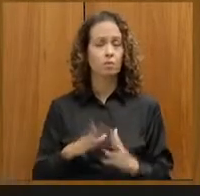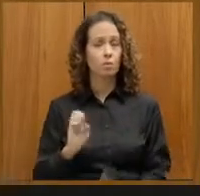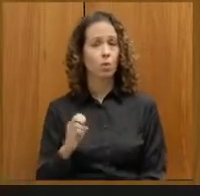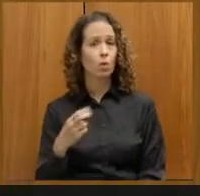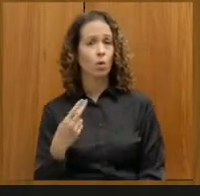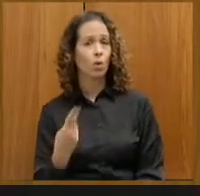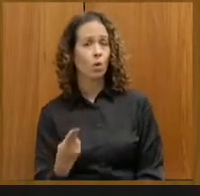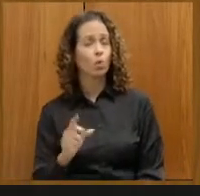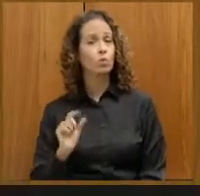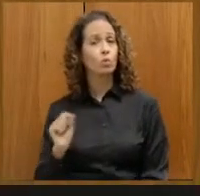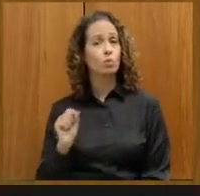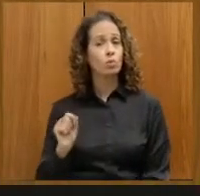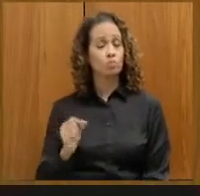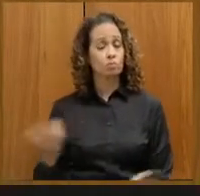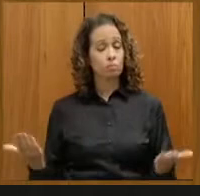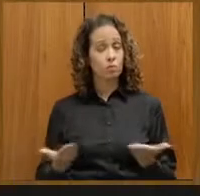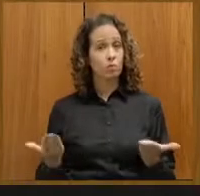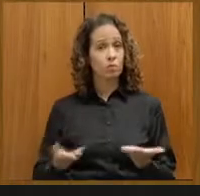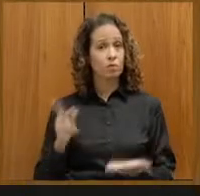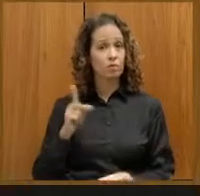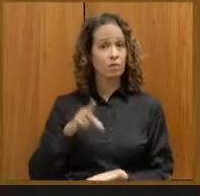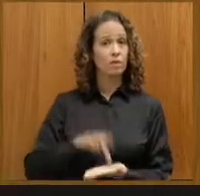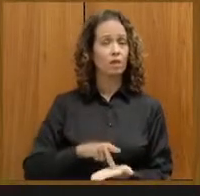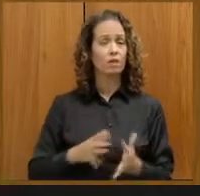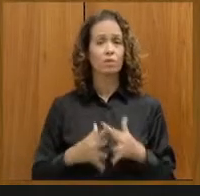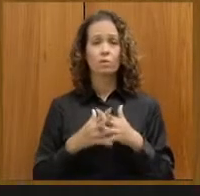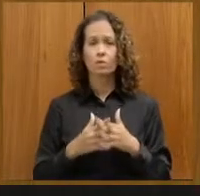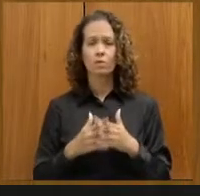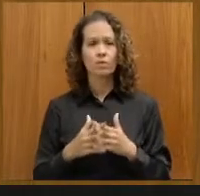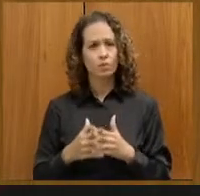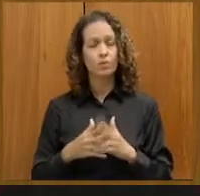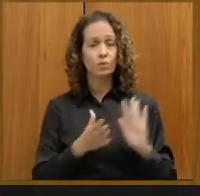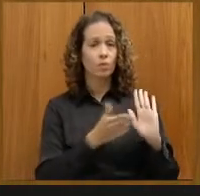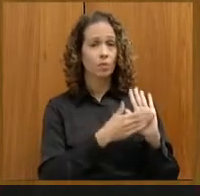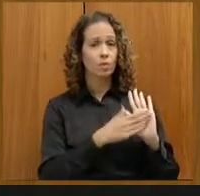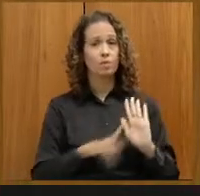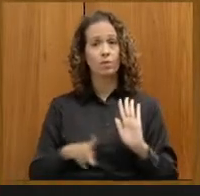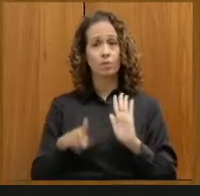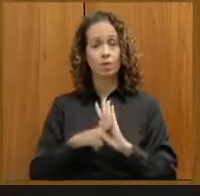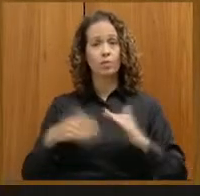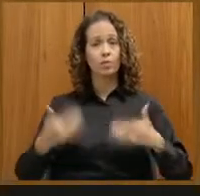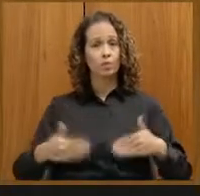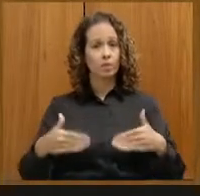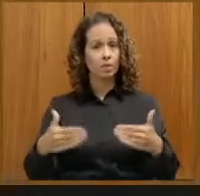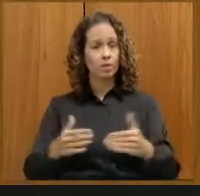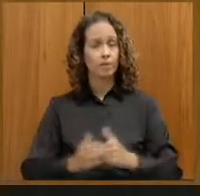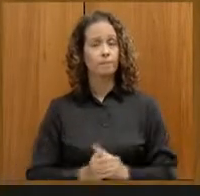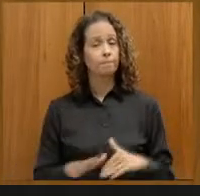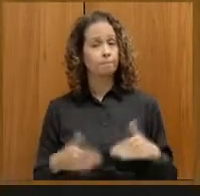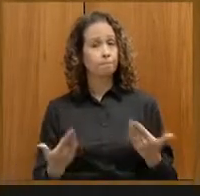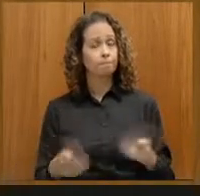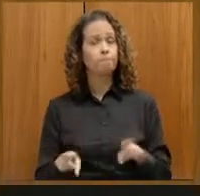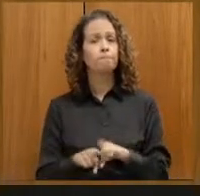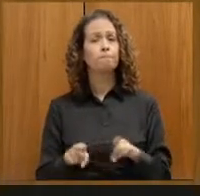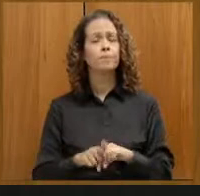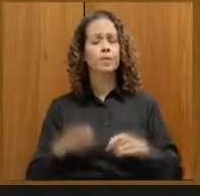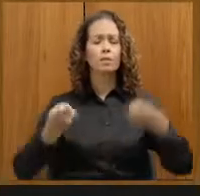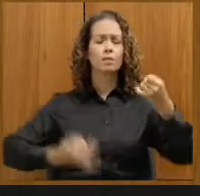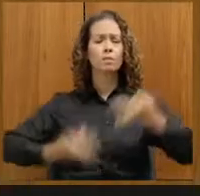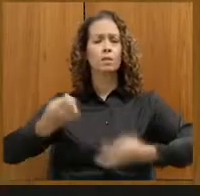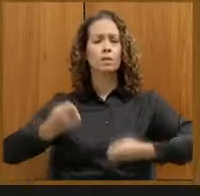é o que é de fato hoje confunde do que era a proposta do ministério e também eu gostaria que o senhor falasse sobre